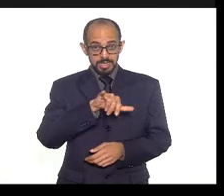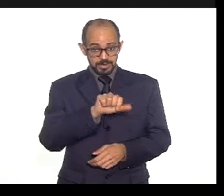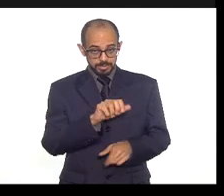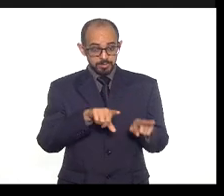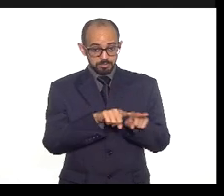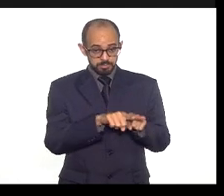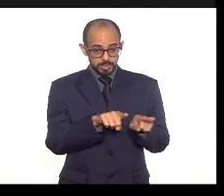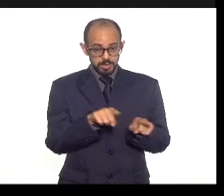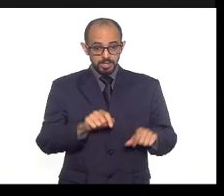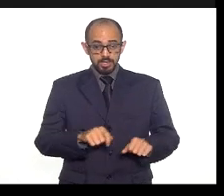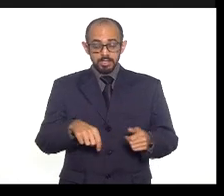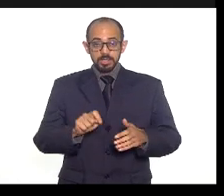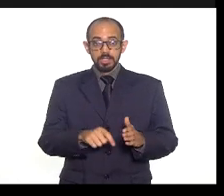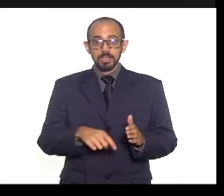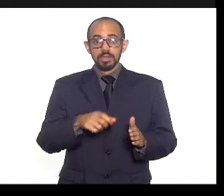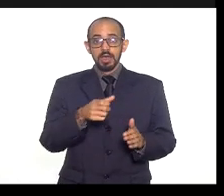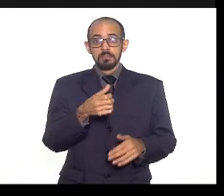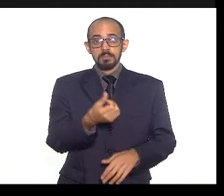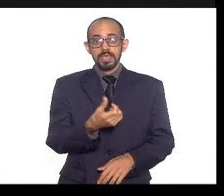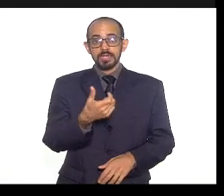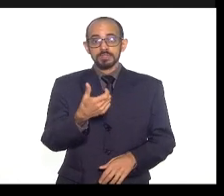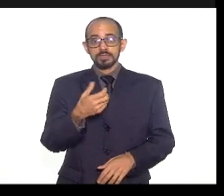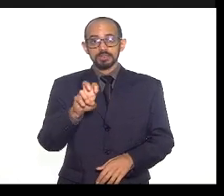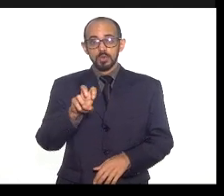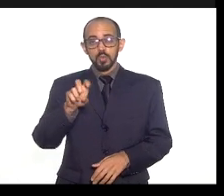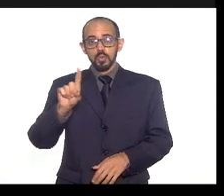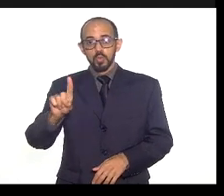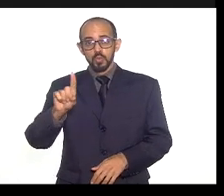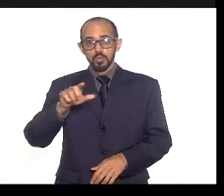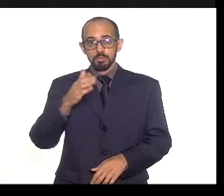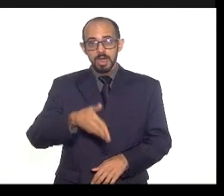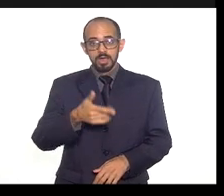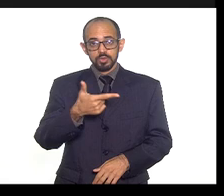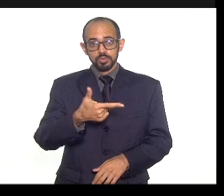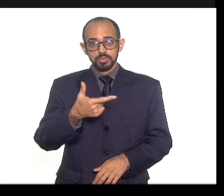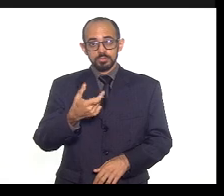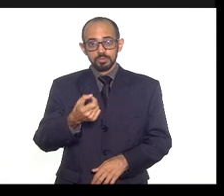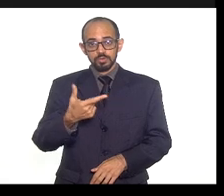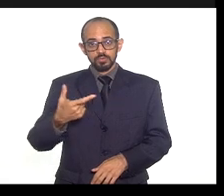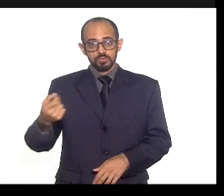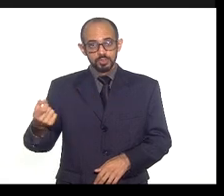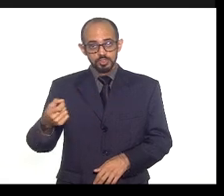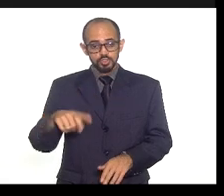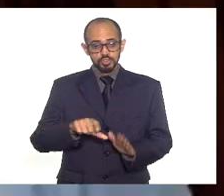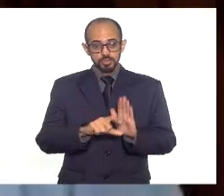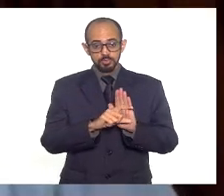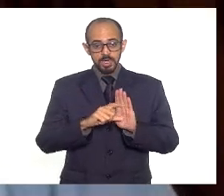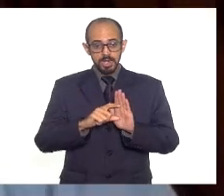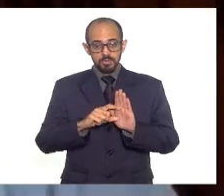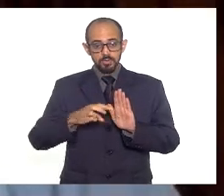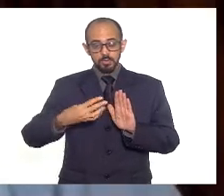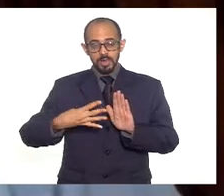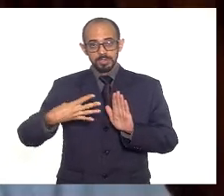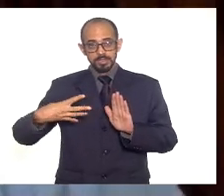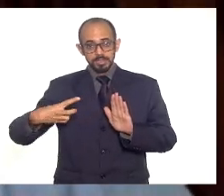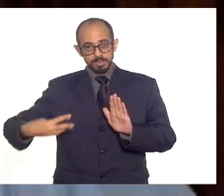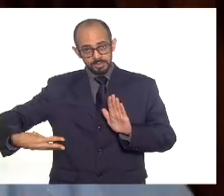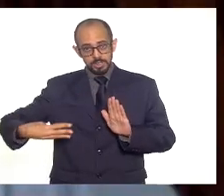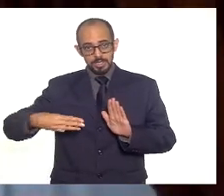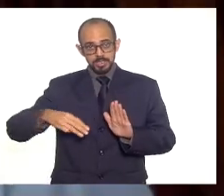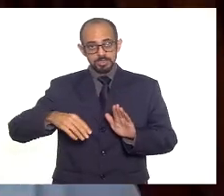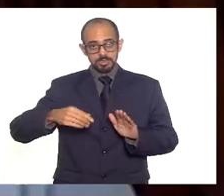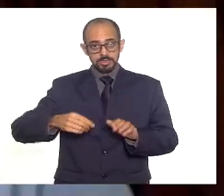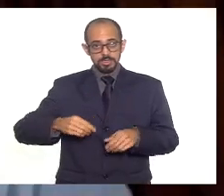ato da mesa diretora número 651 de 2020, combinado com o parágrafo 2º do artigo 43 do regimento interno, convoco os senhores